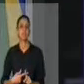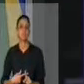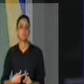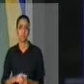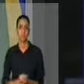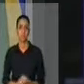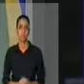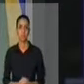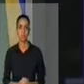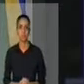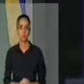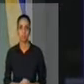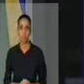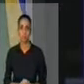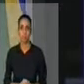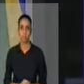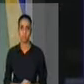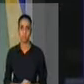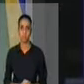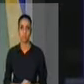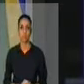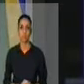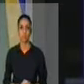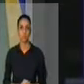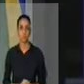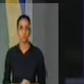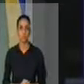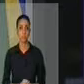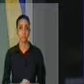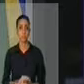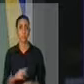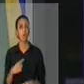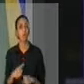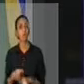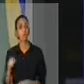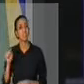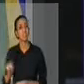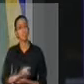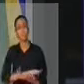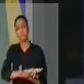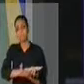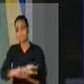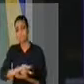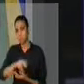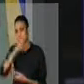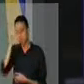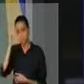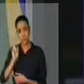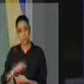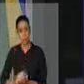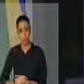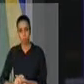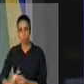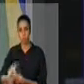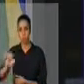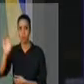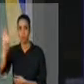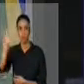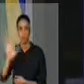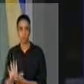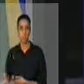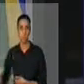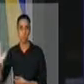número elevado que nós temos visto que está ocorrendo em termos de Brasil, eu acho que